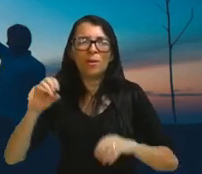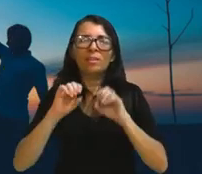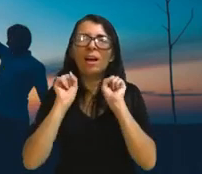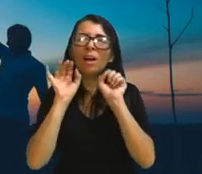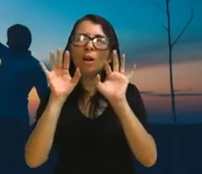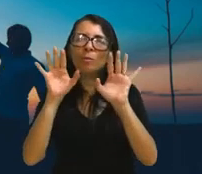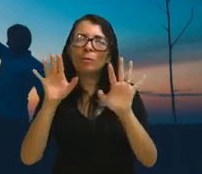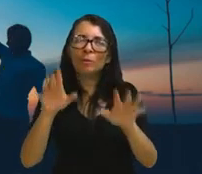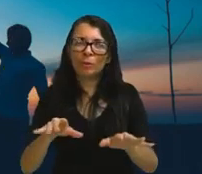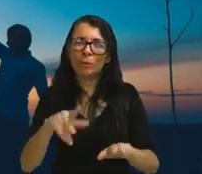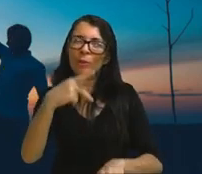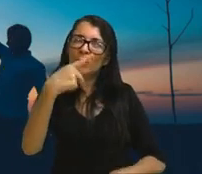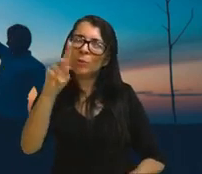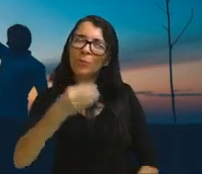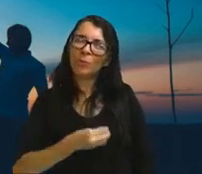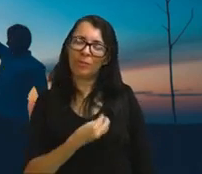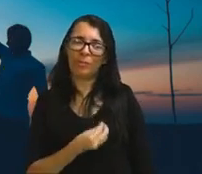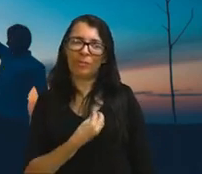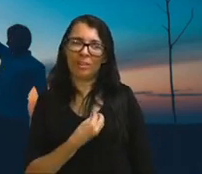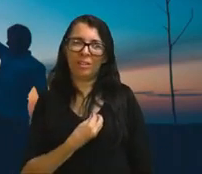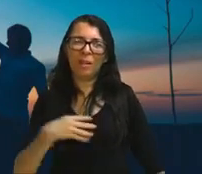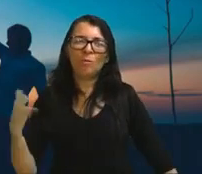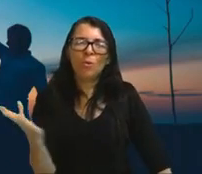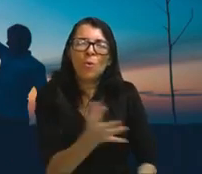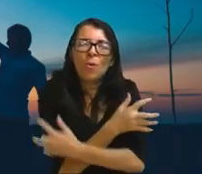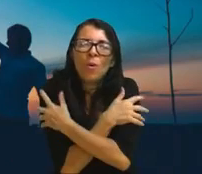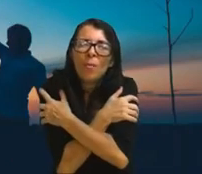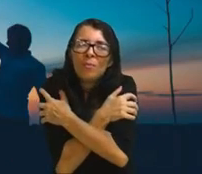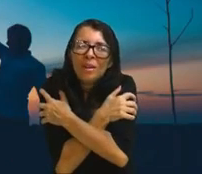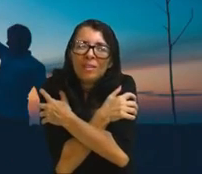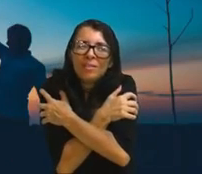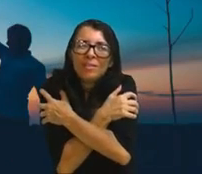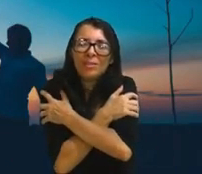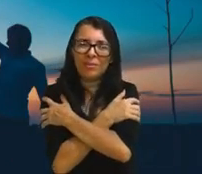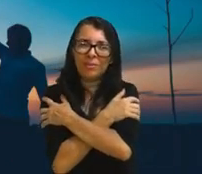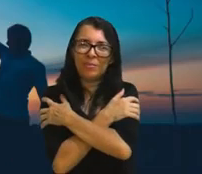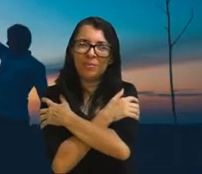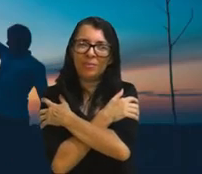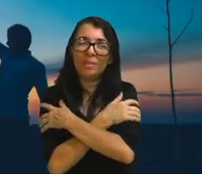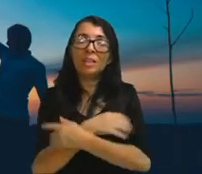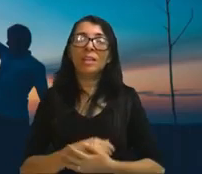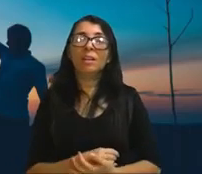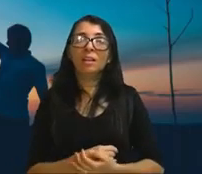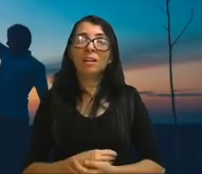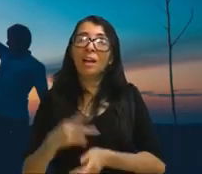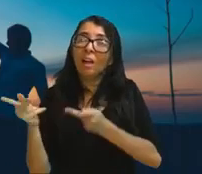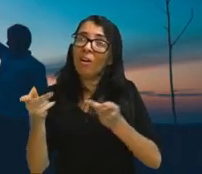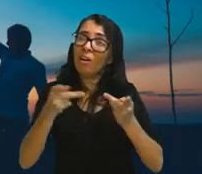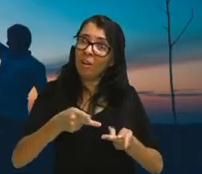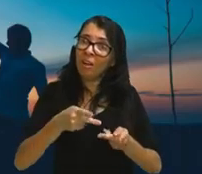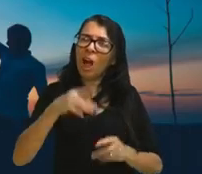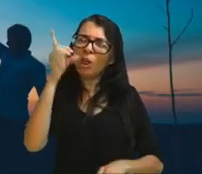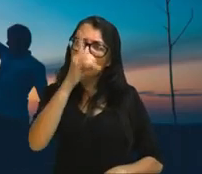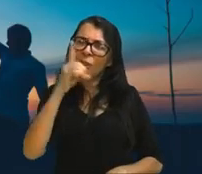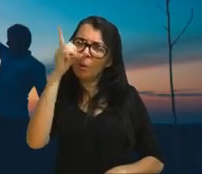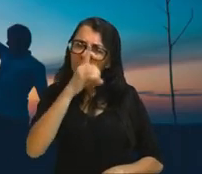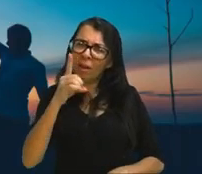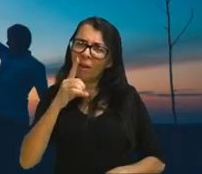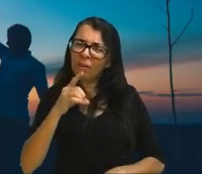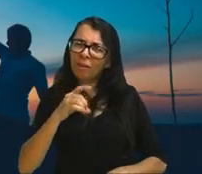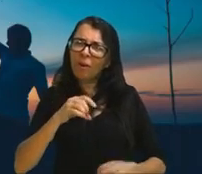e um forte abraço. E domingo, às 19 horas, teremos o culto online. Não percam, participa. E